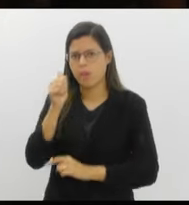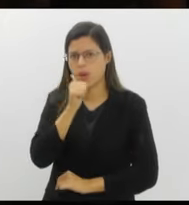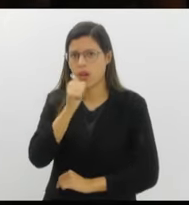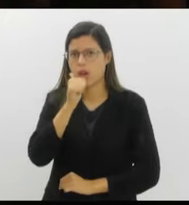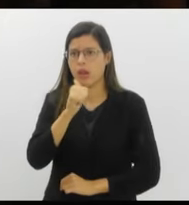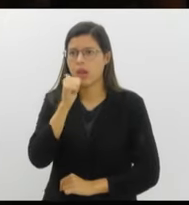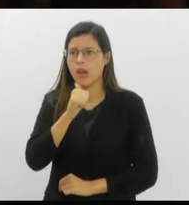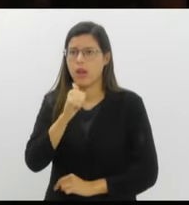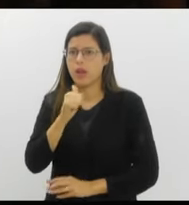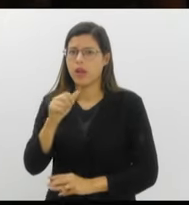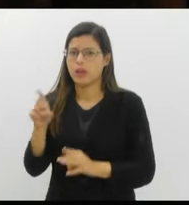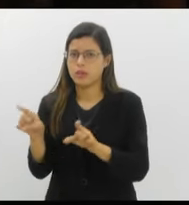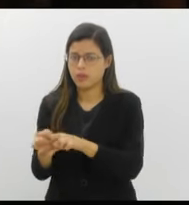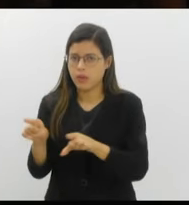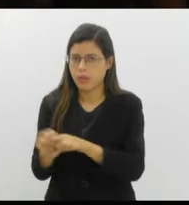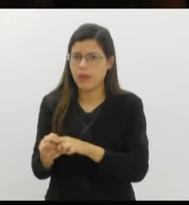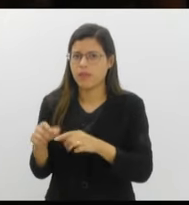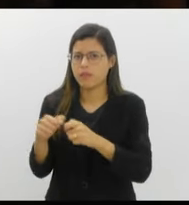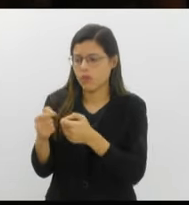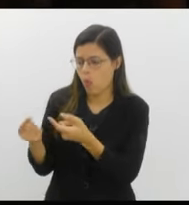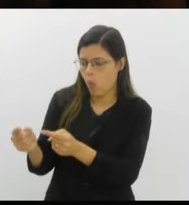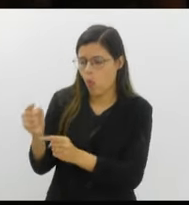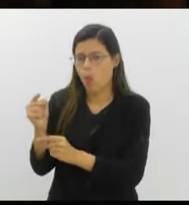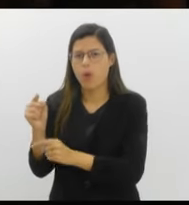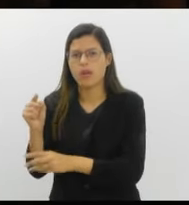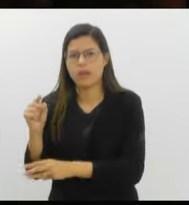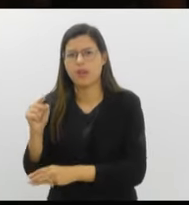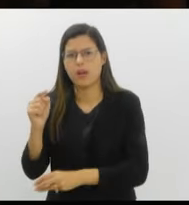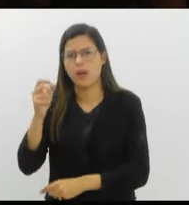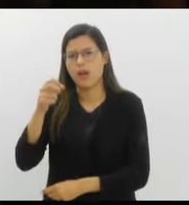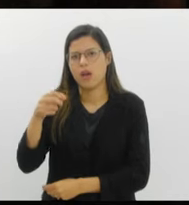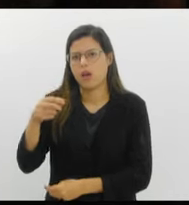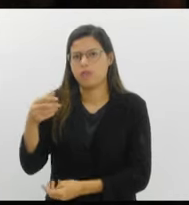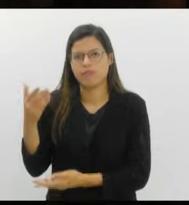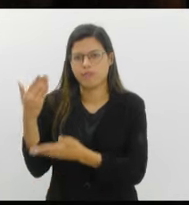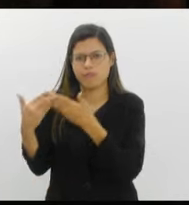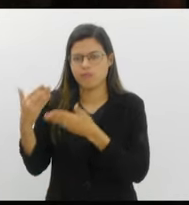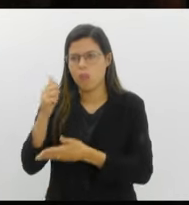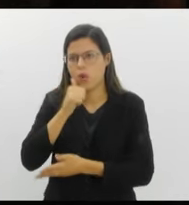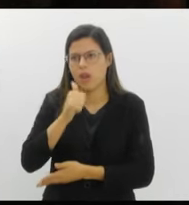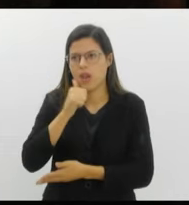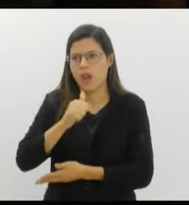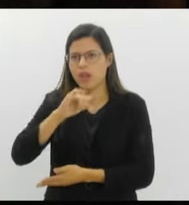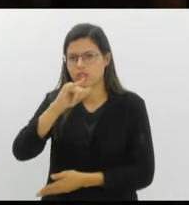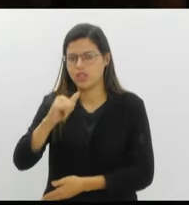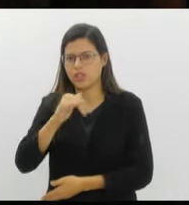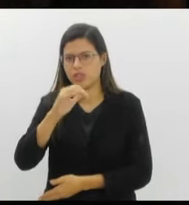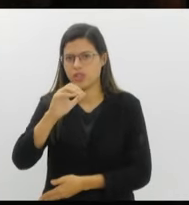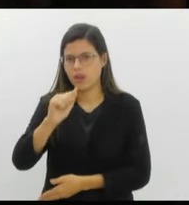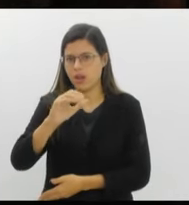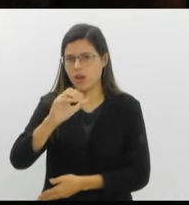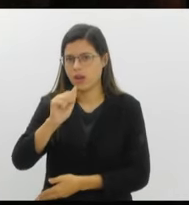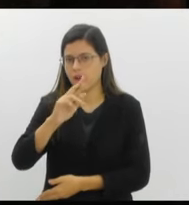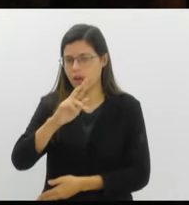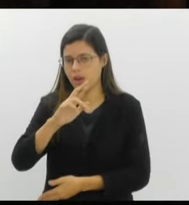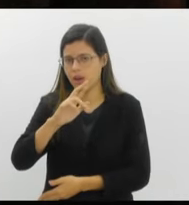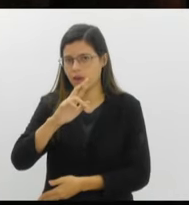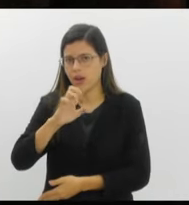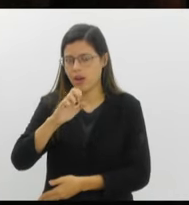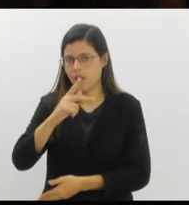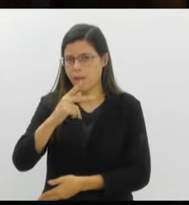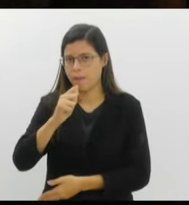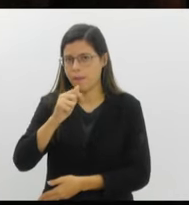maltratando uma antiga aliada, subprefeita de Jacarepaguá, em praça pública, televisionado, filmado. É disfarçatez o tempo